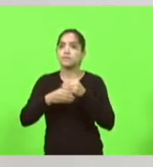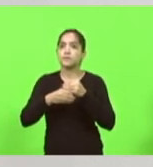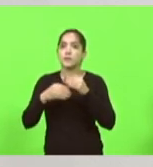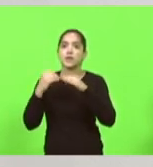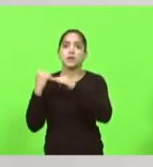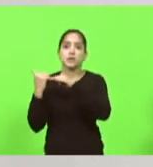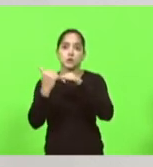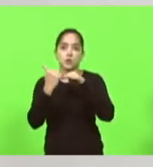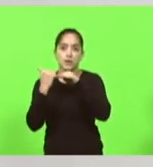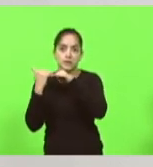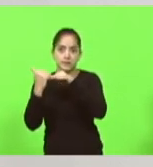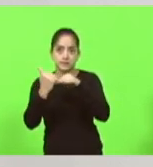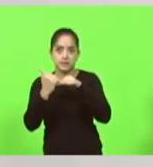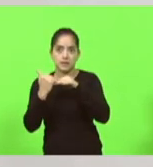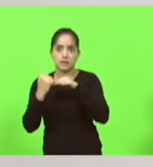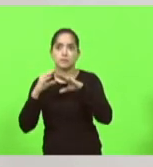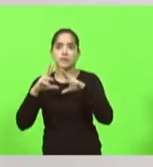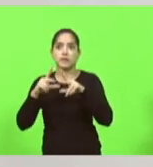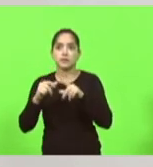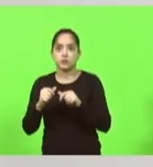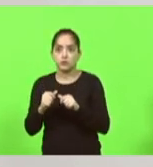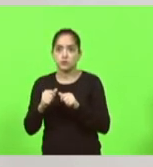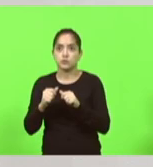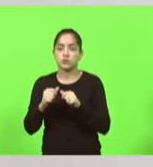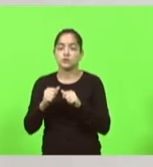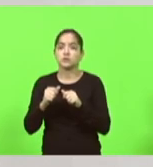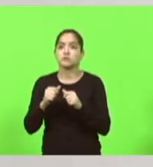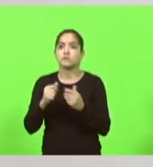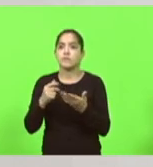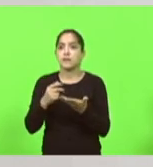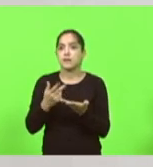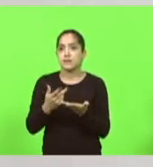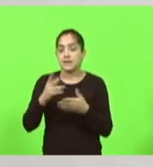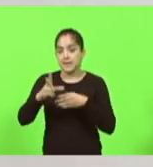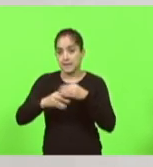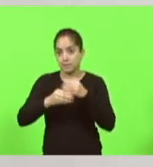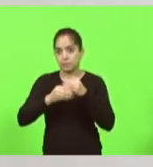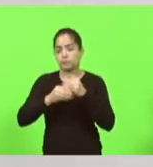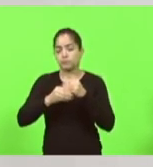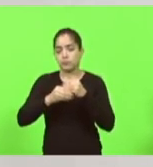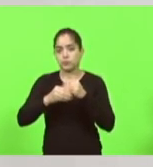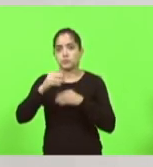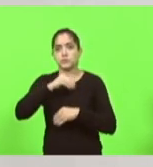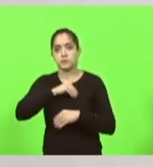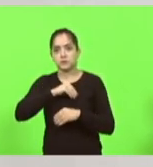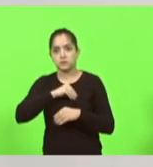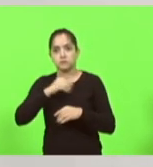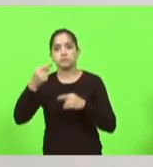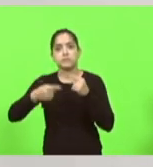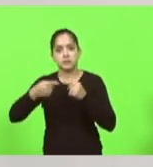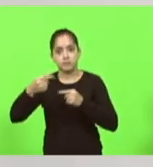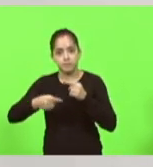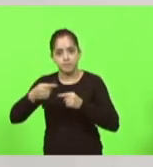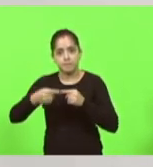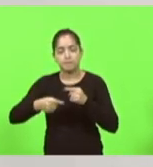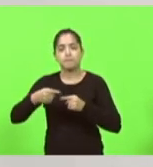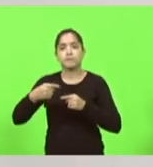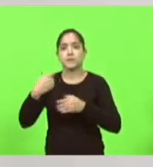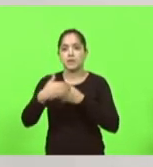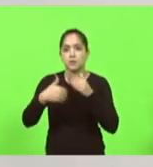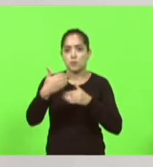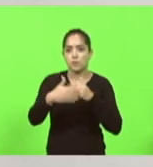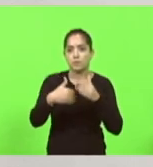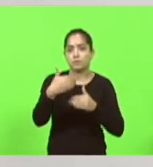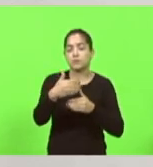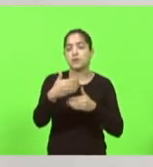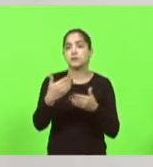igualitária requerida para todos, lembrando que isso se trata apenas de reposição salarial. Tem mais debate, tem um plano de carreira para ser debatido,